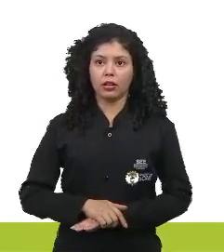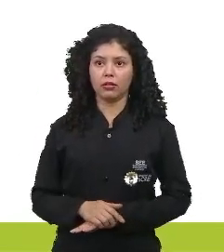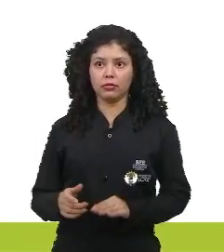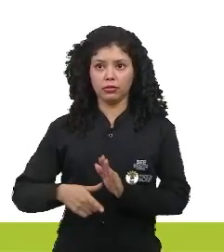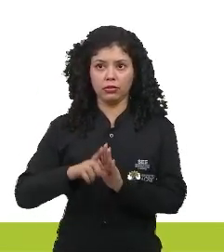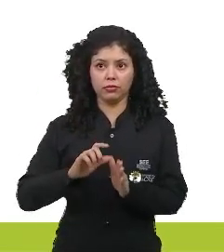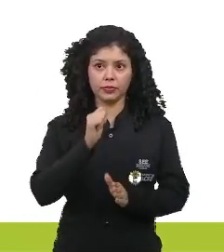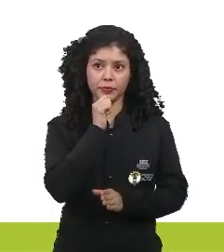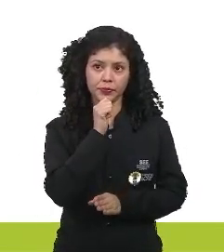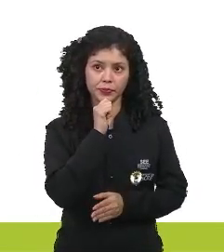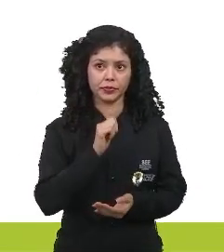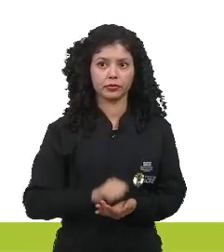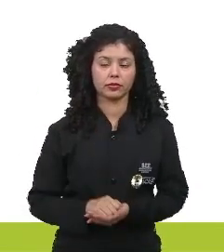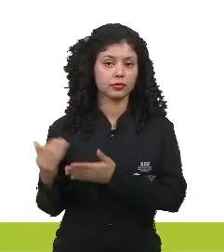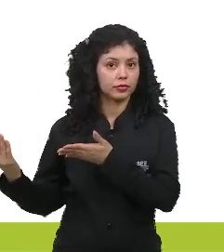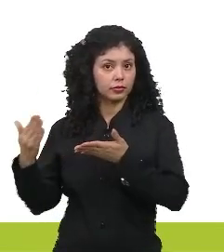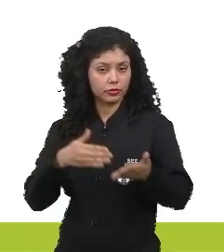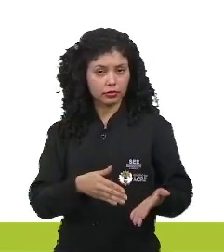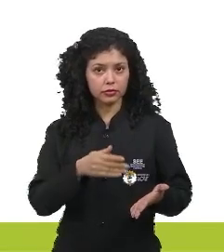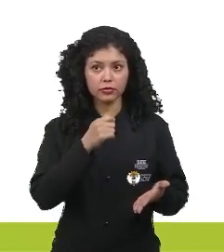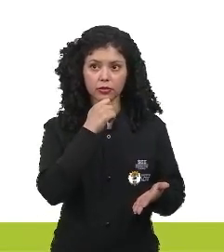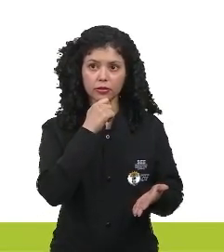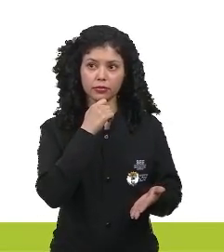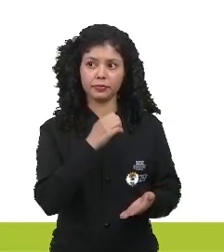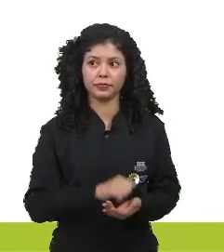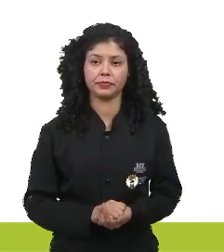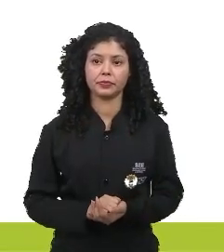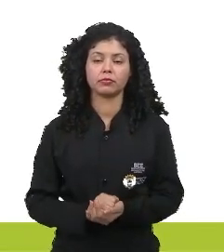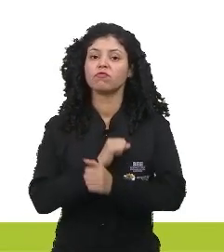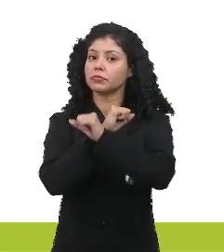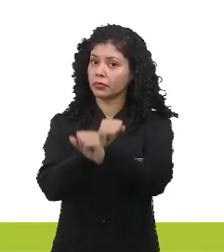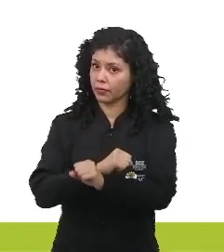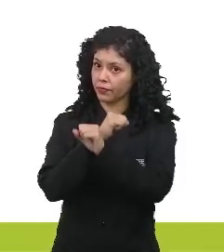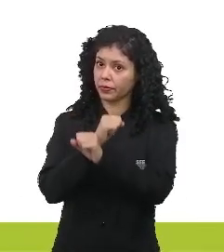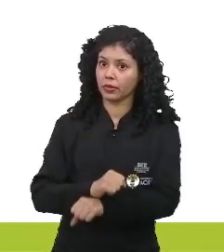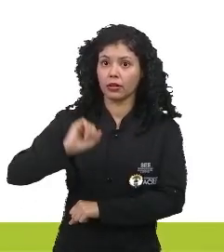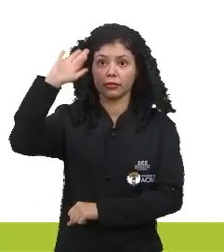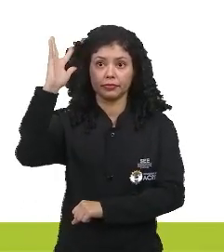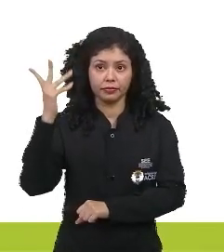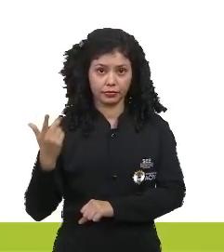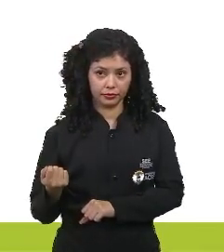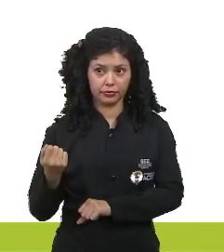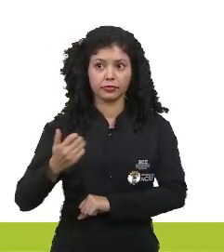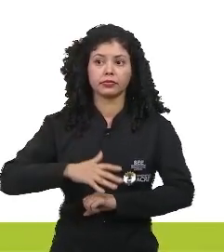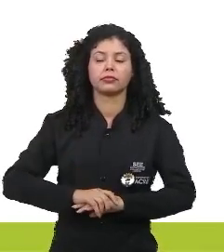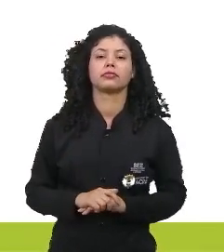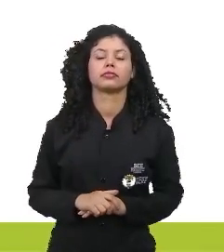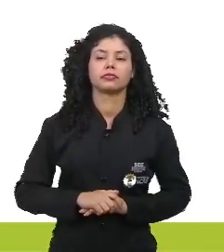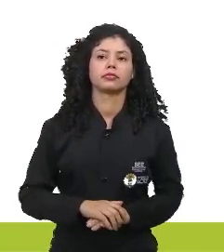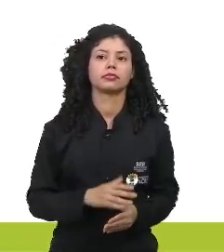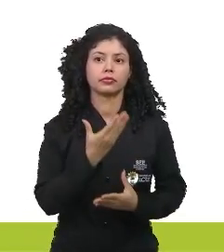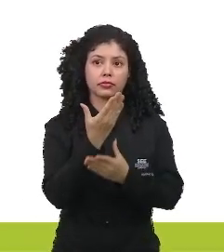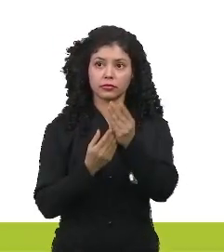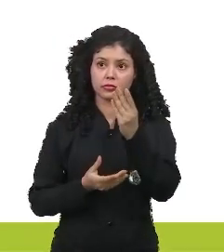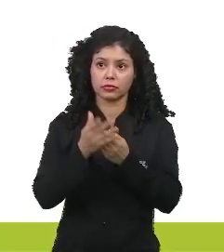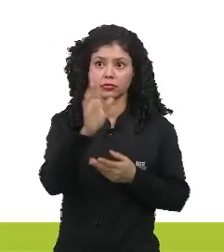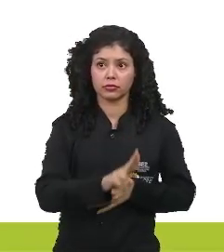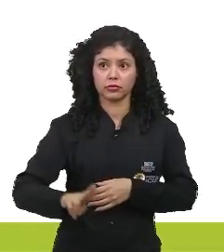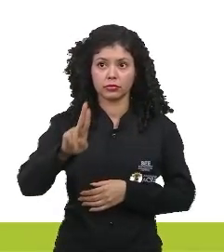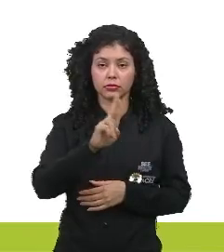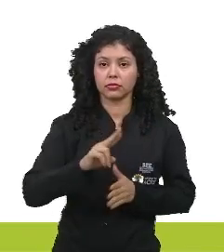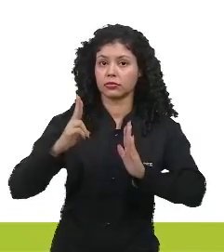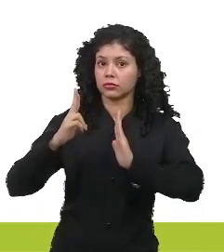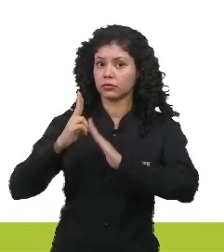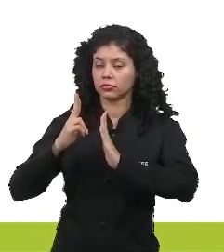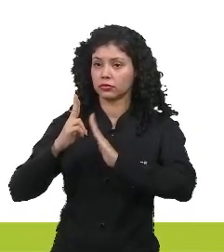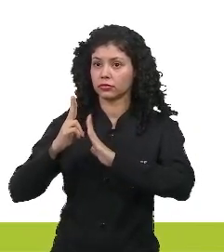Antes disso, antes da chegada da escravidão africana, a mão de obra utilizada era a mão de